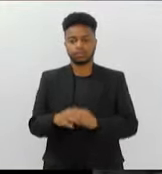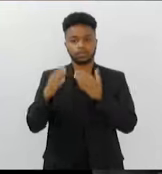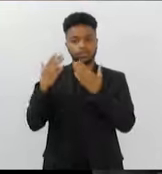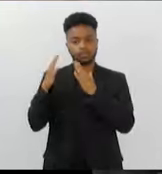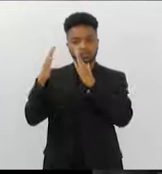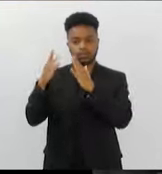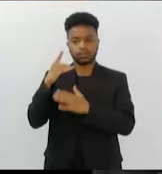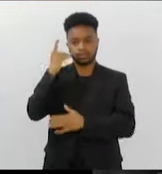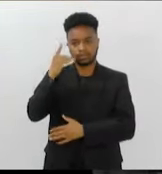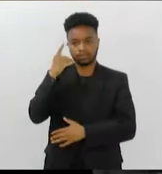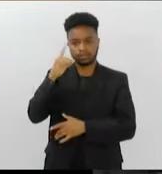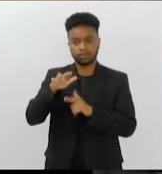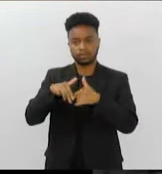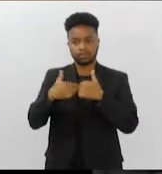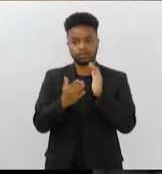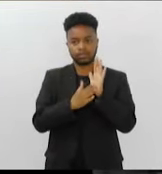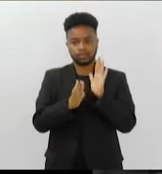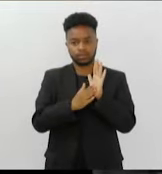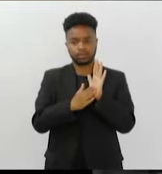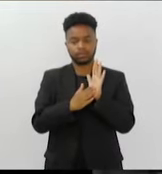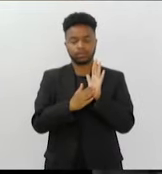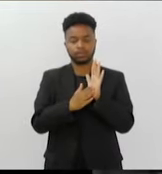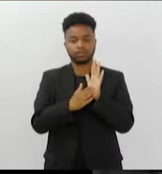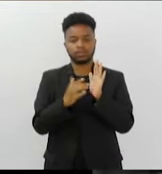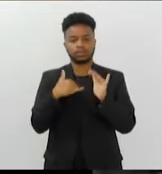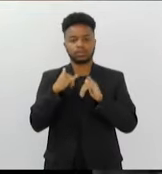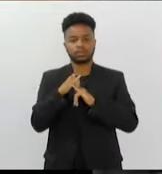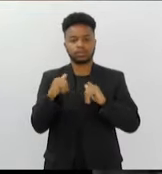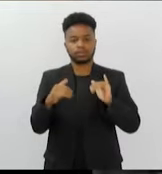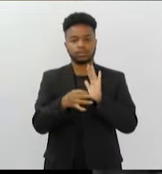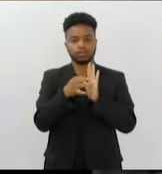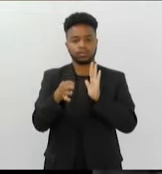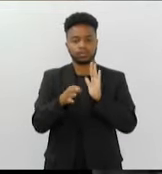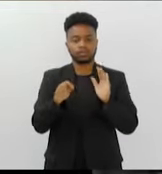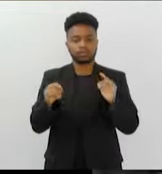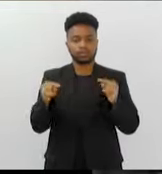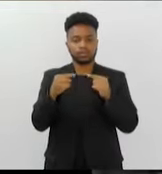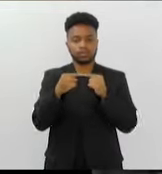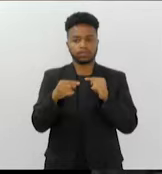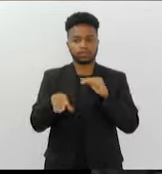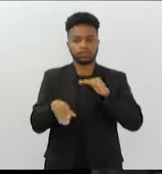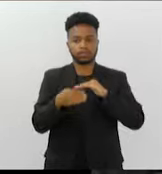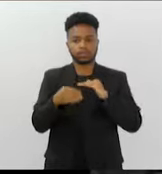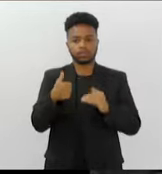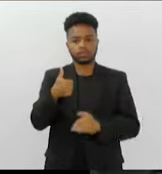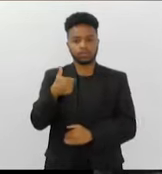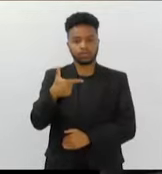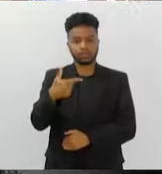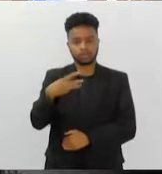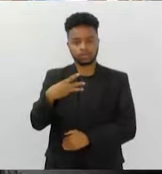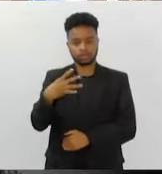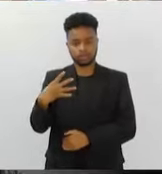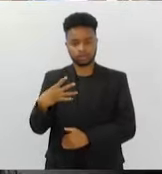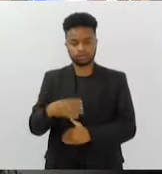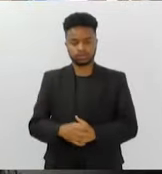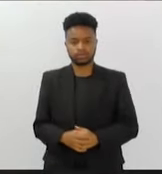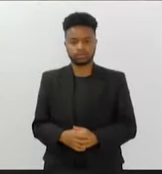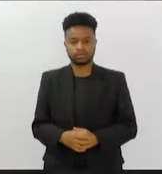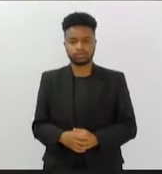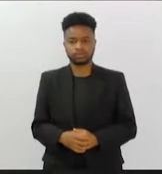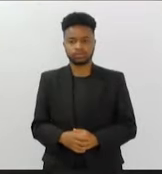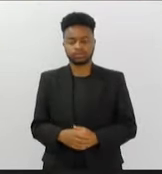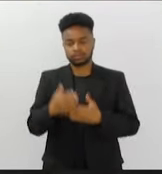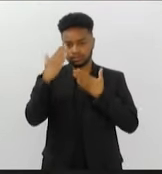Parabenizando o deputado pela propositura, declaro o parecer favorável às emendas 1, 2, 3 e 4. Muito